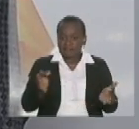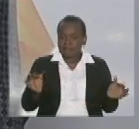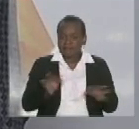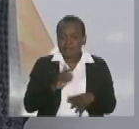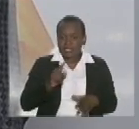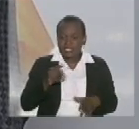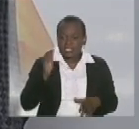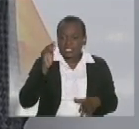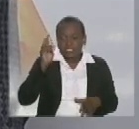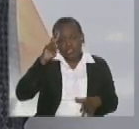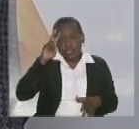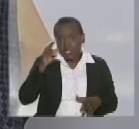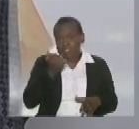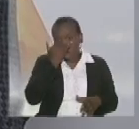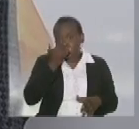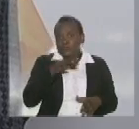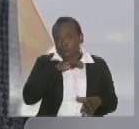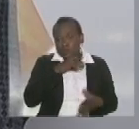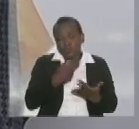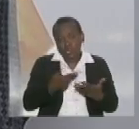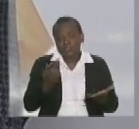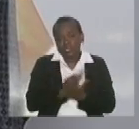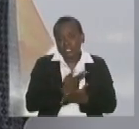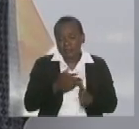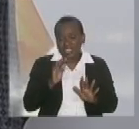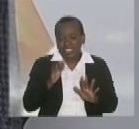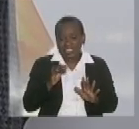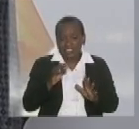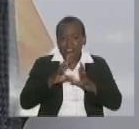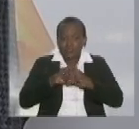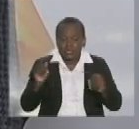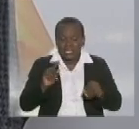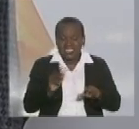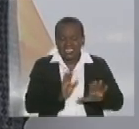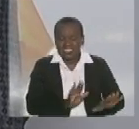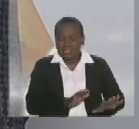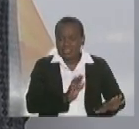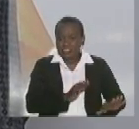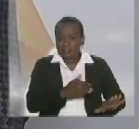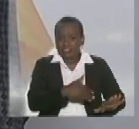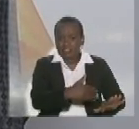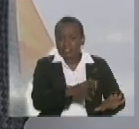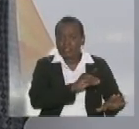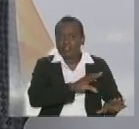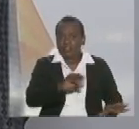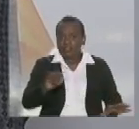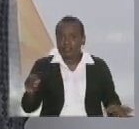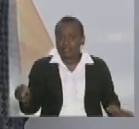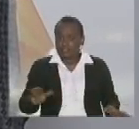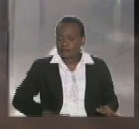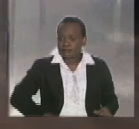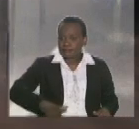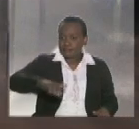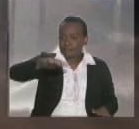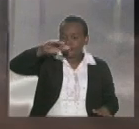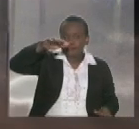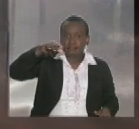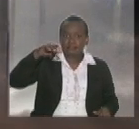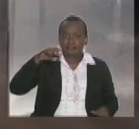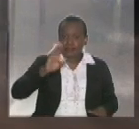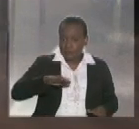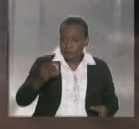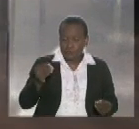as experiências não boas. E aí você não resolve elas, vai deixando lacunas. E isso é muito terrível. E as crianças crescem sem